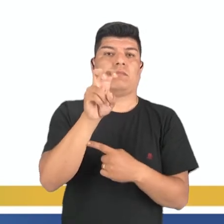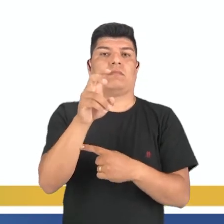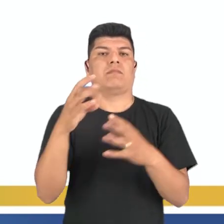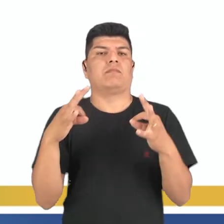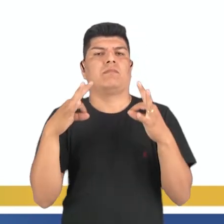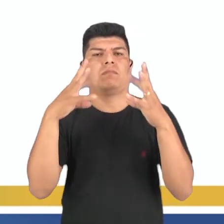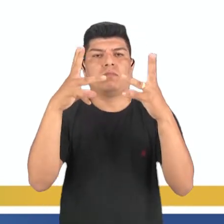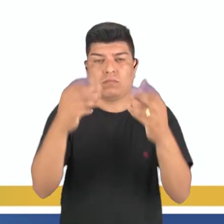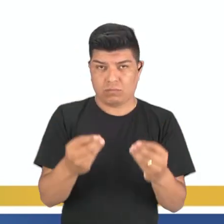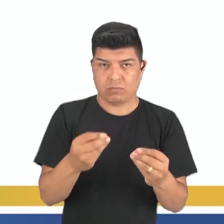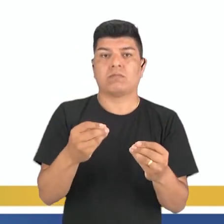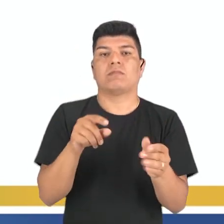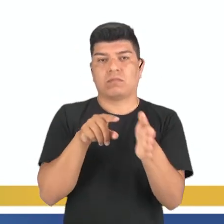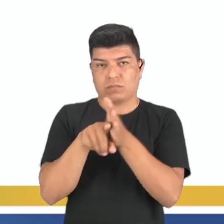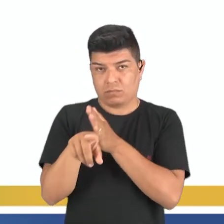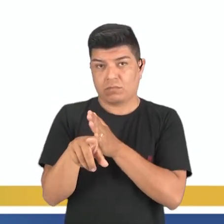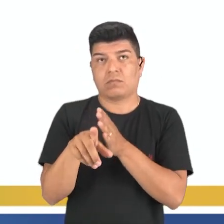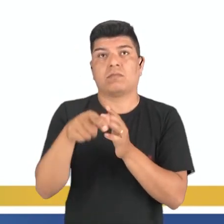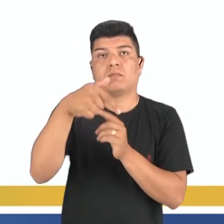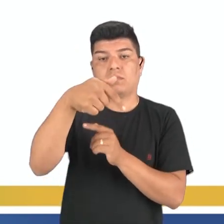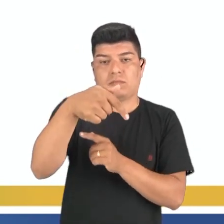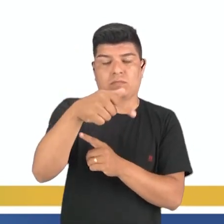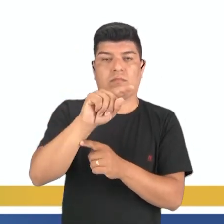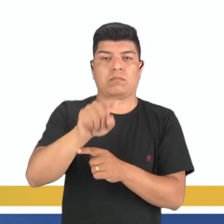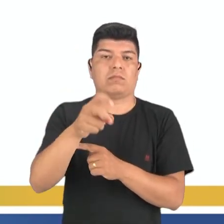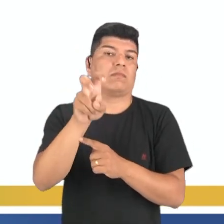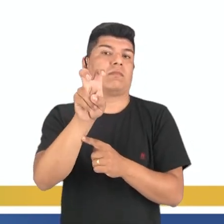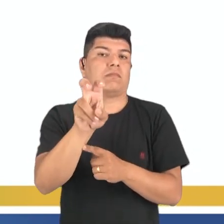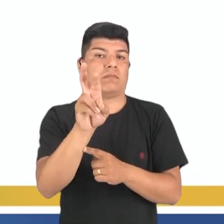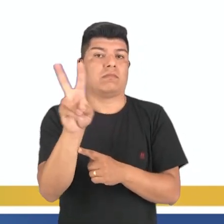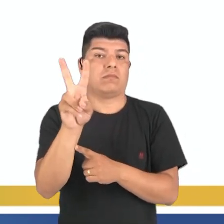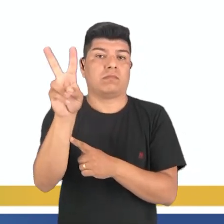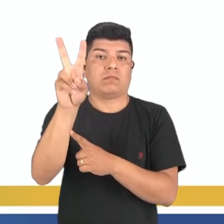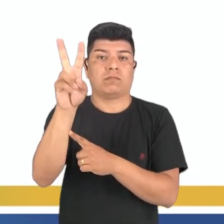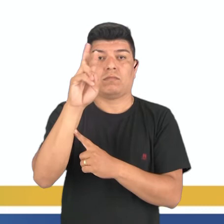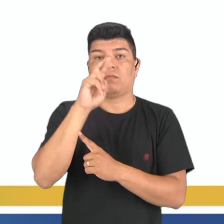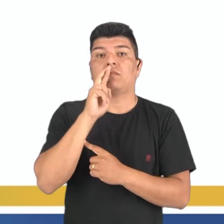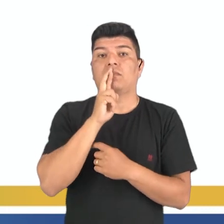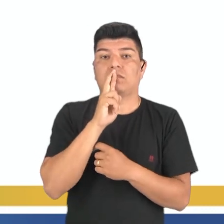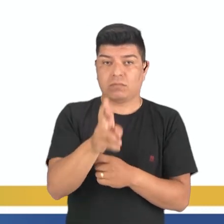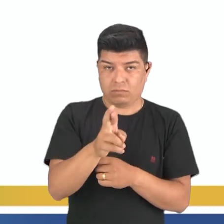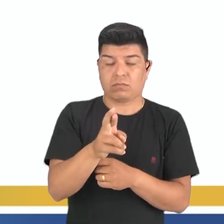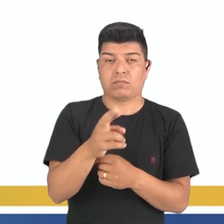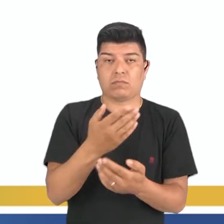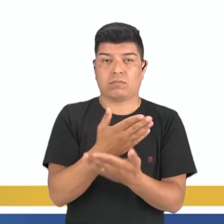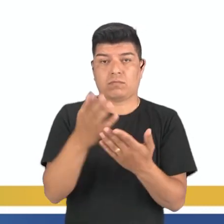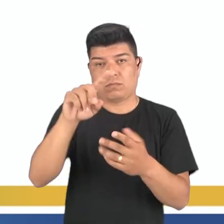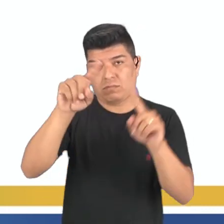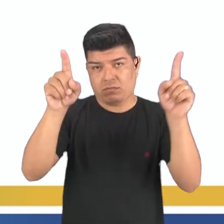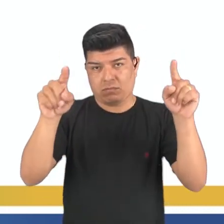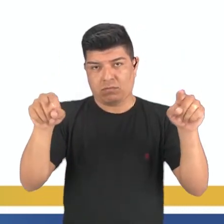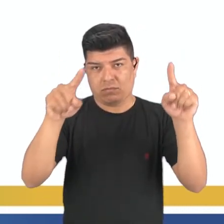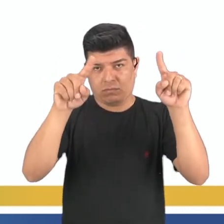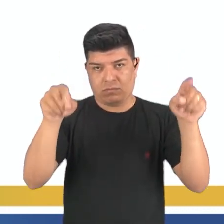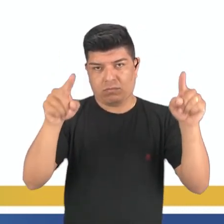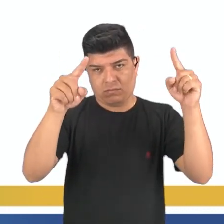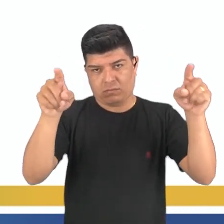aquela expressão lá dá 7,5. É o valor, é o resultado da nossa expressão